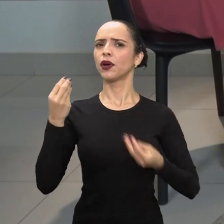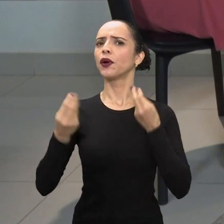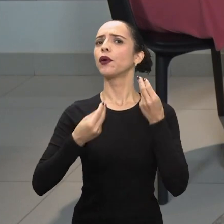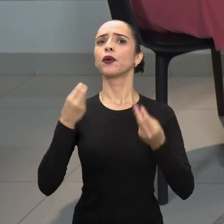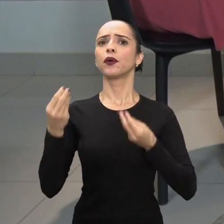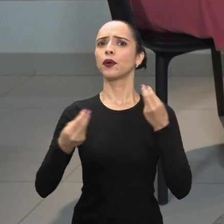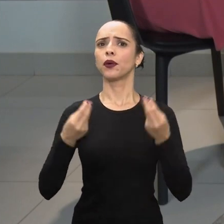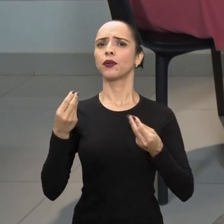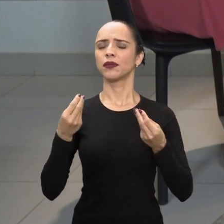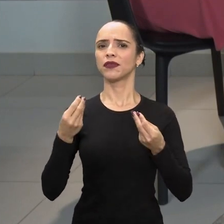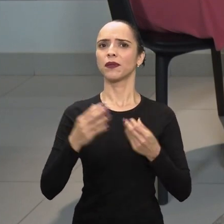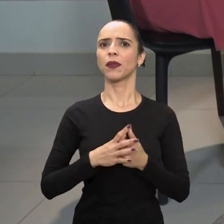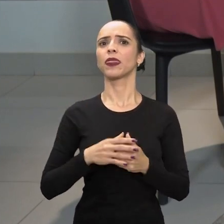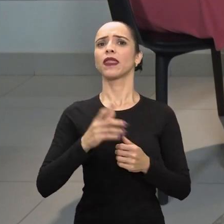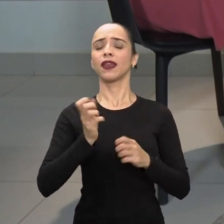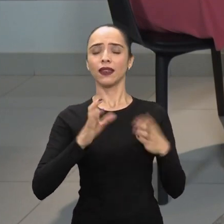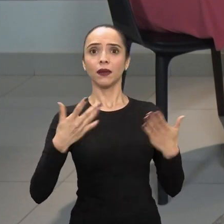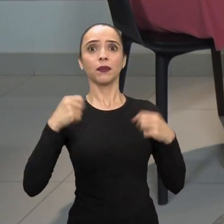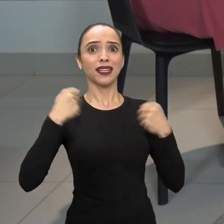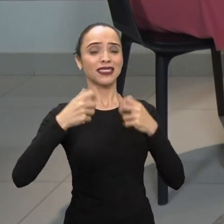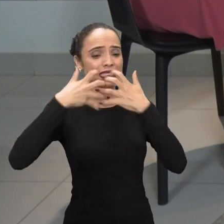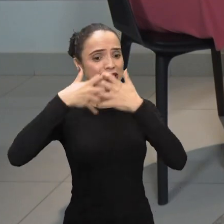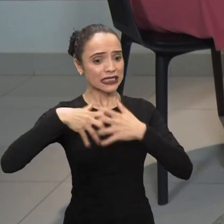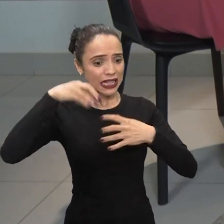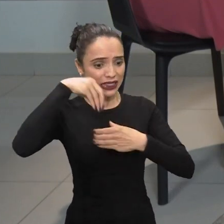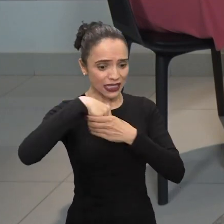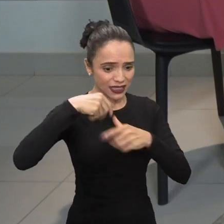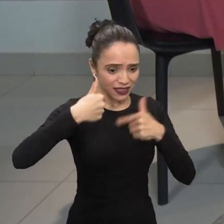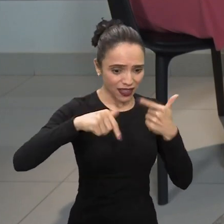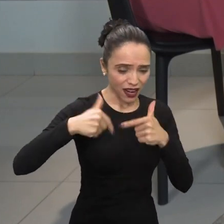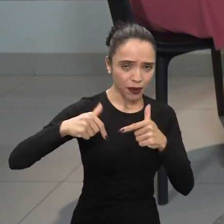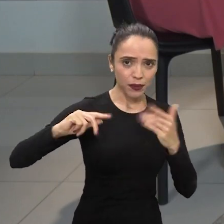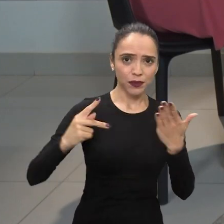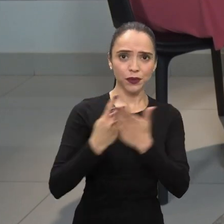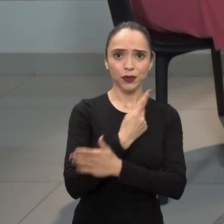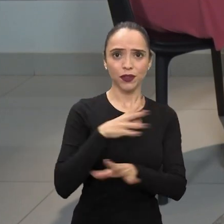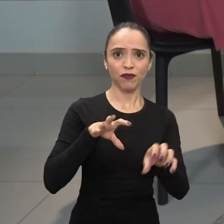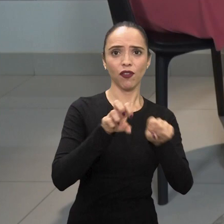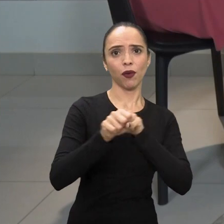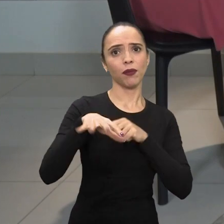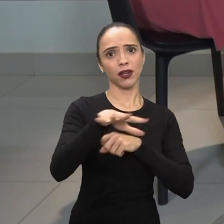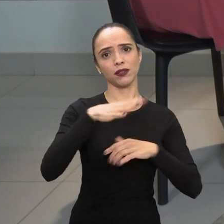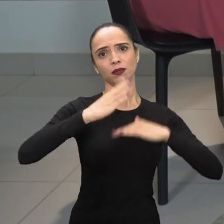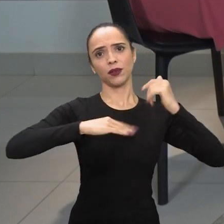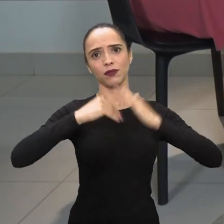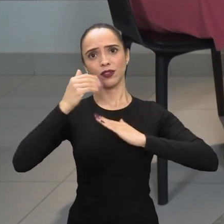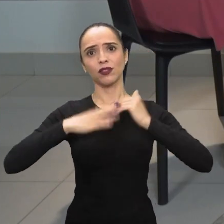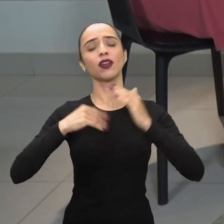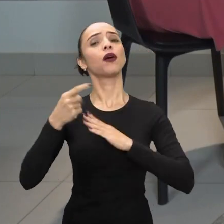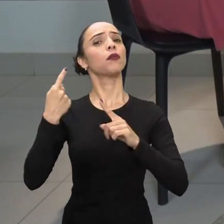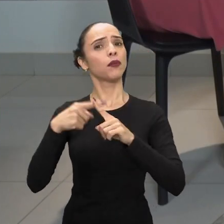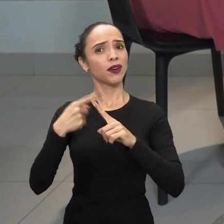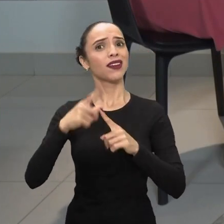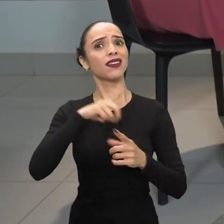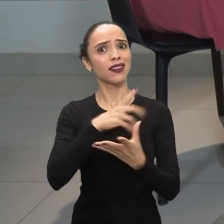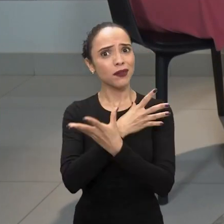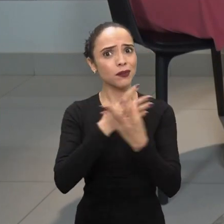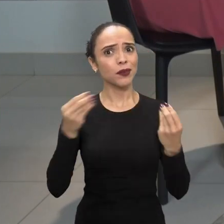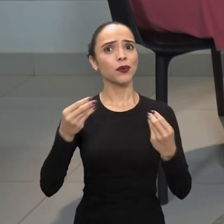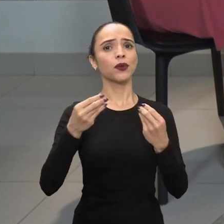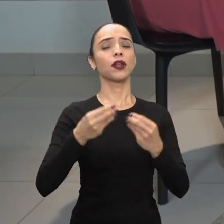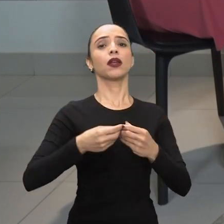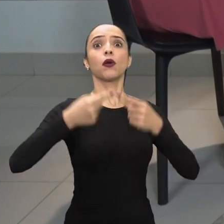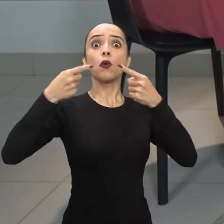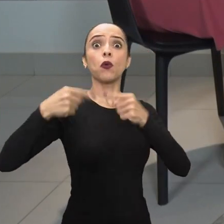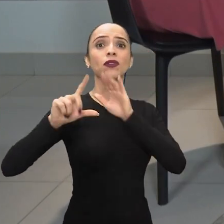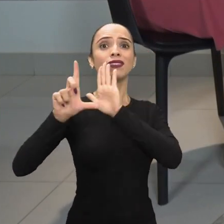operacionalizar dentro das ações que vão ter a gente sabe de recorrências e recorrências de violações de direitos humanos os